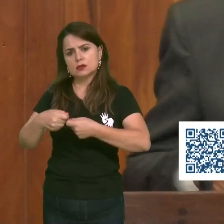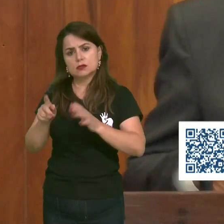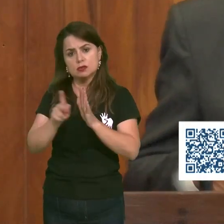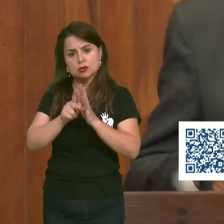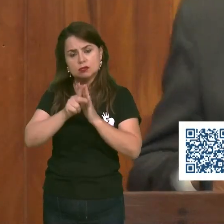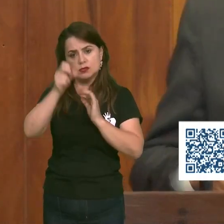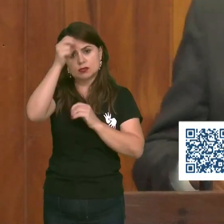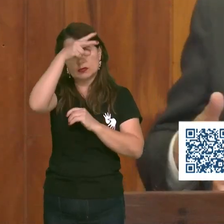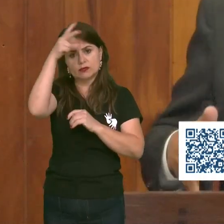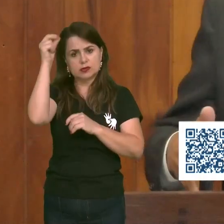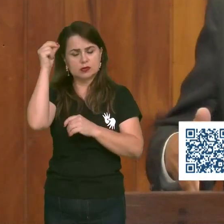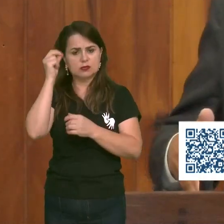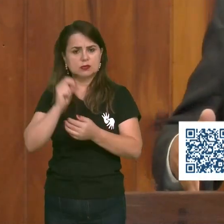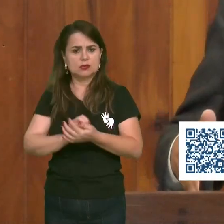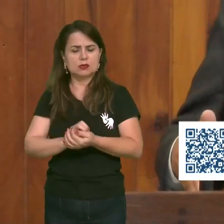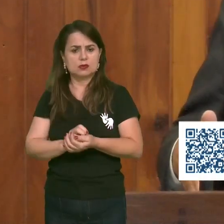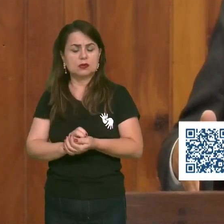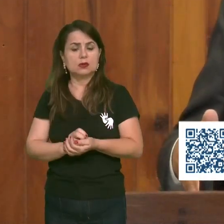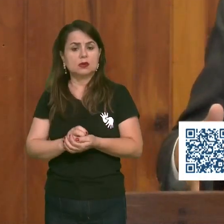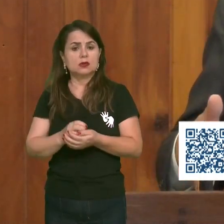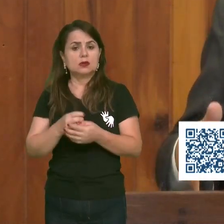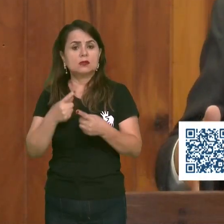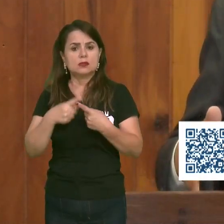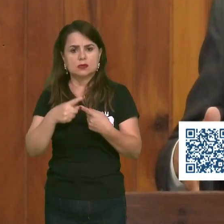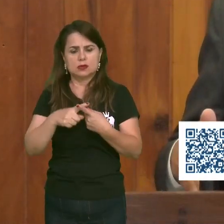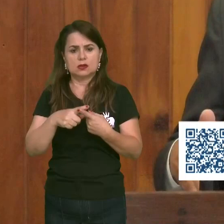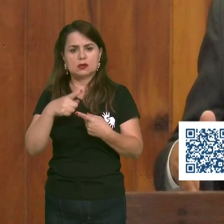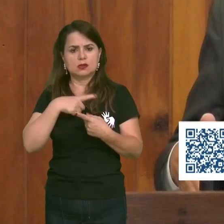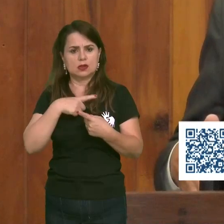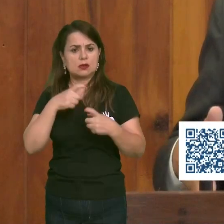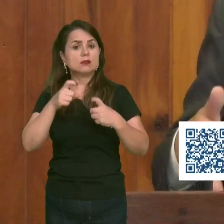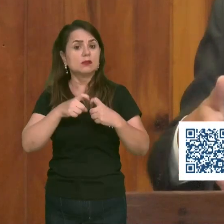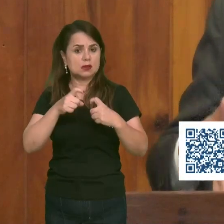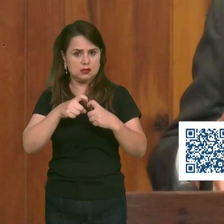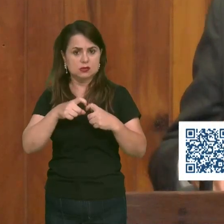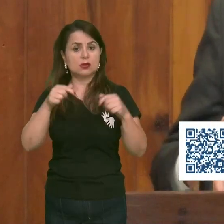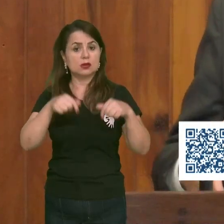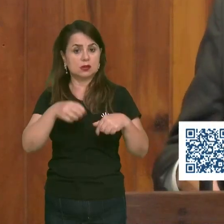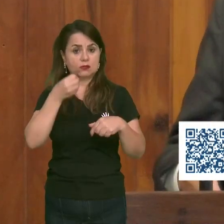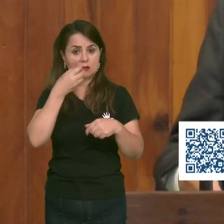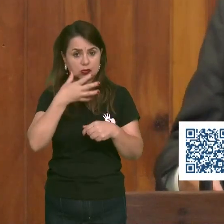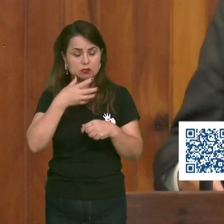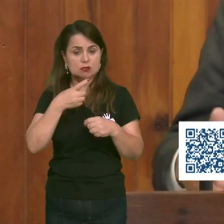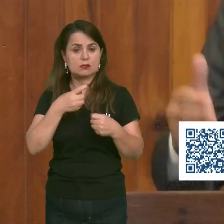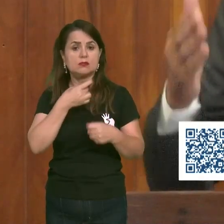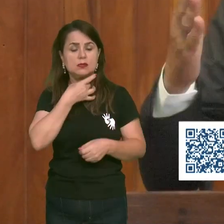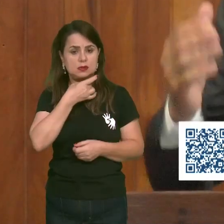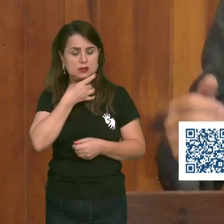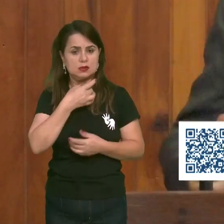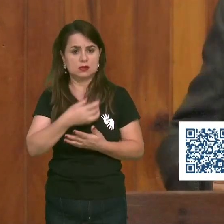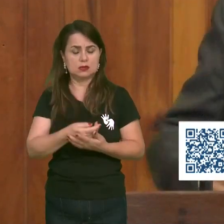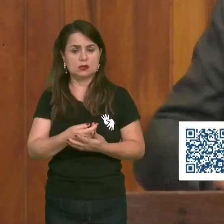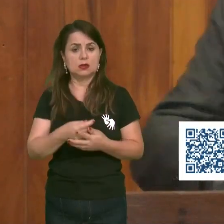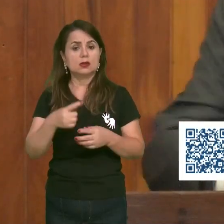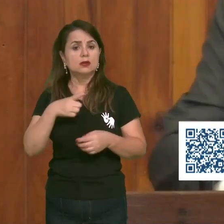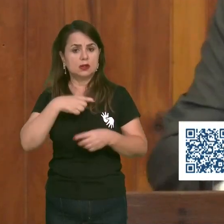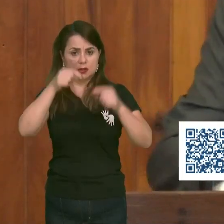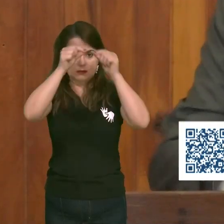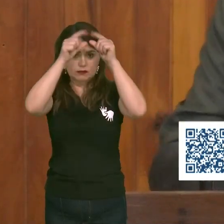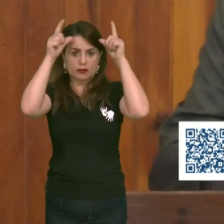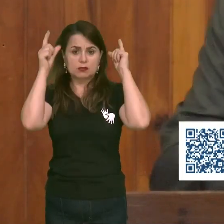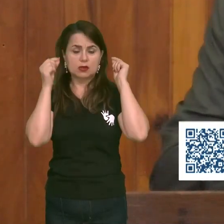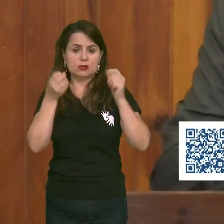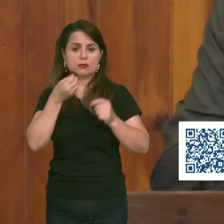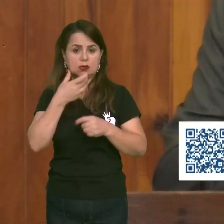gestão da Saúde Até porque temos grandes e médicos na cidades enfermeiros e agora uma